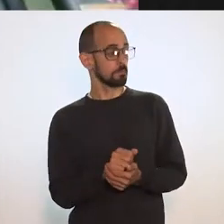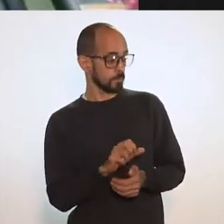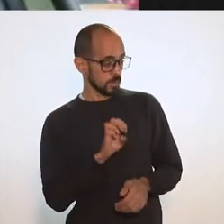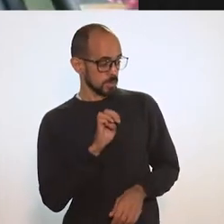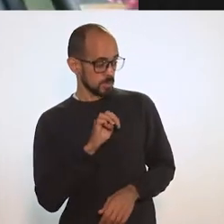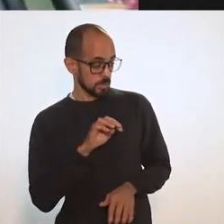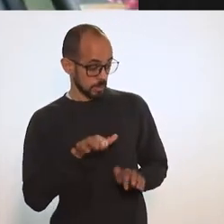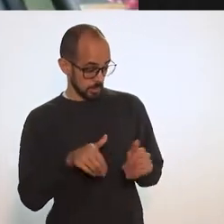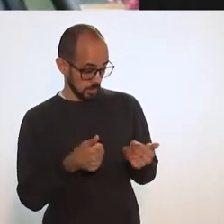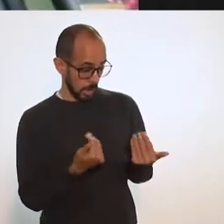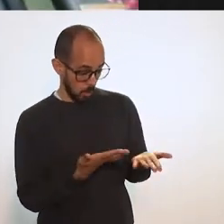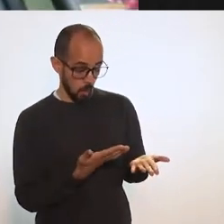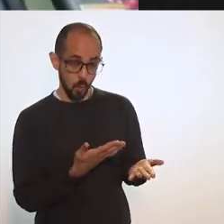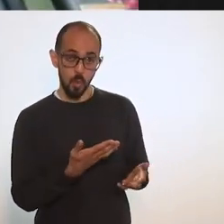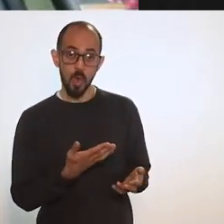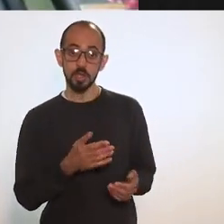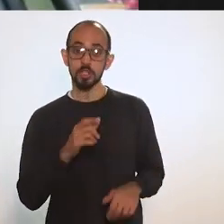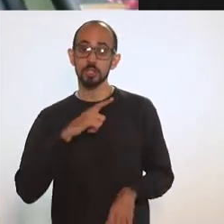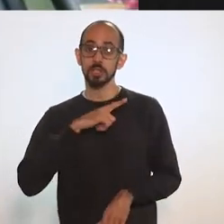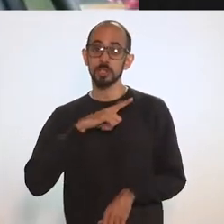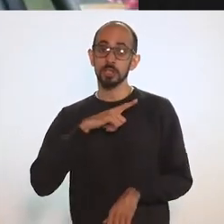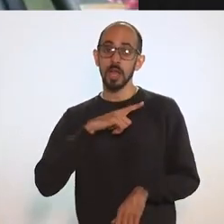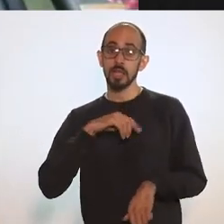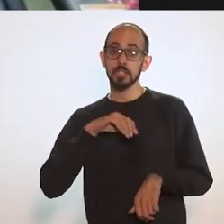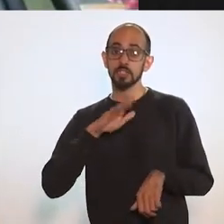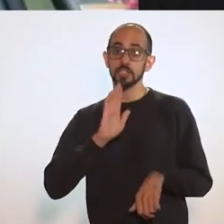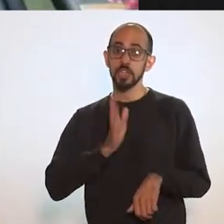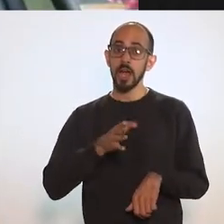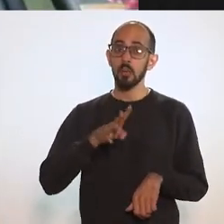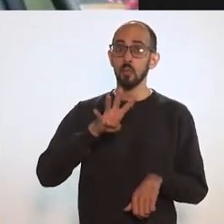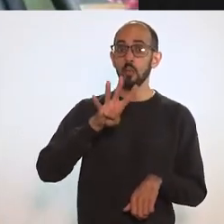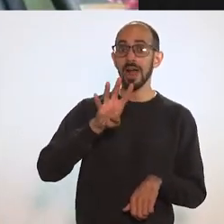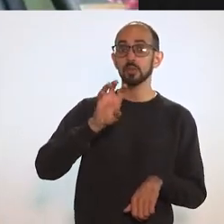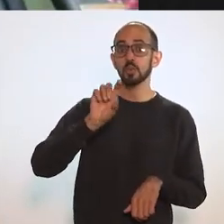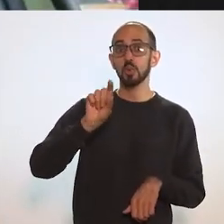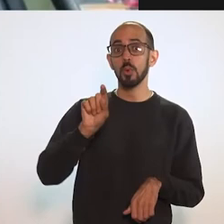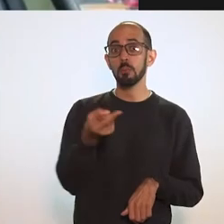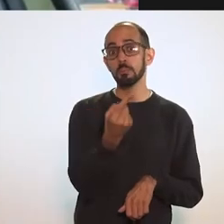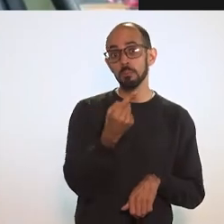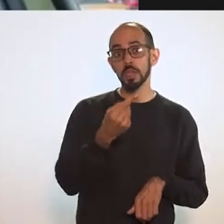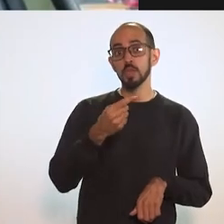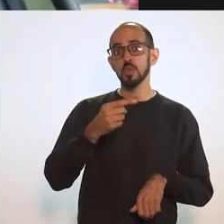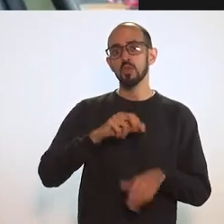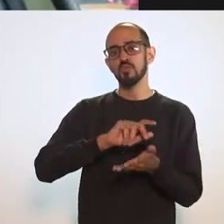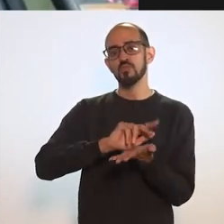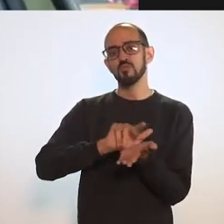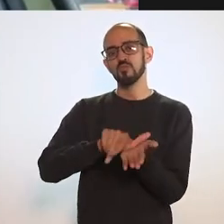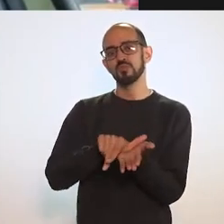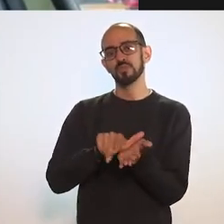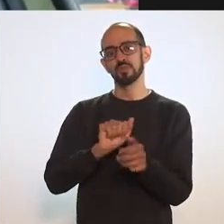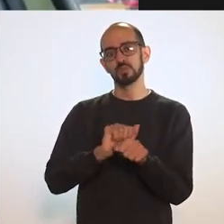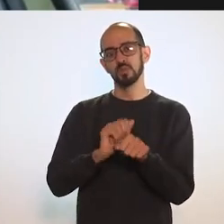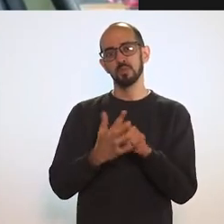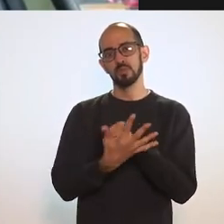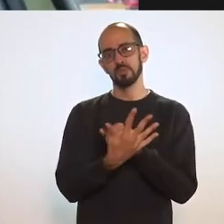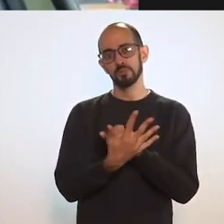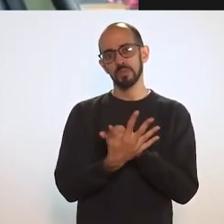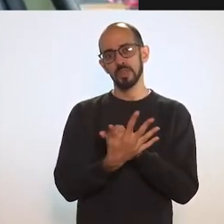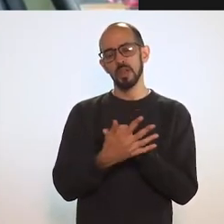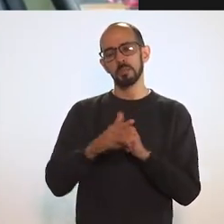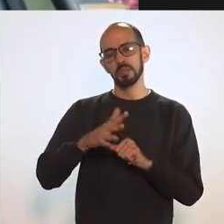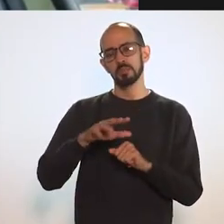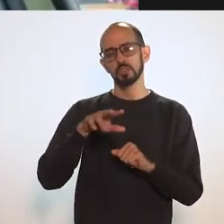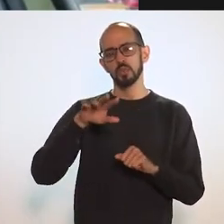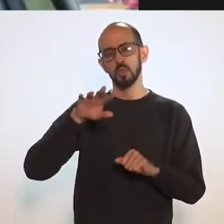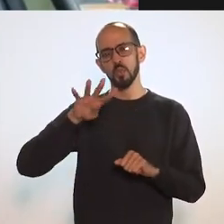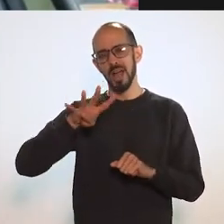só, a gente já tem mais de 4 mil variantes detectadas, e 4 ou 5 que predominaram, né? E isso é